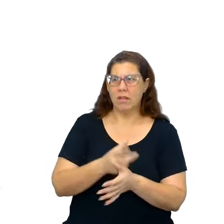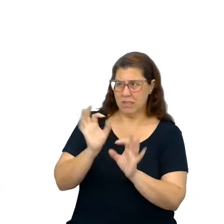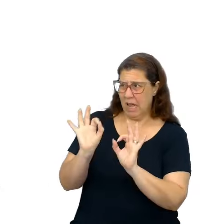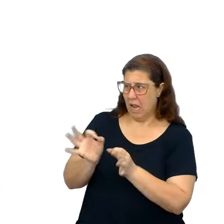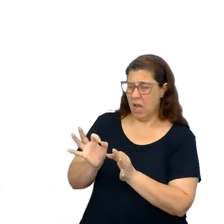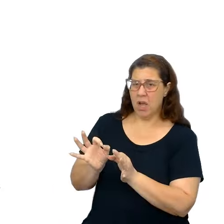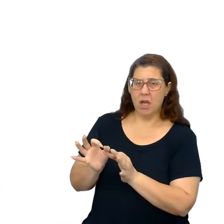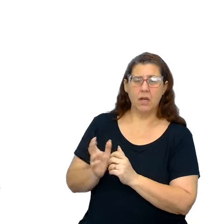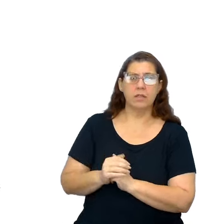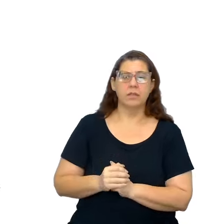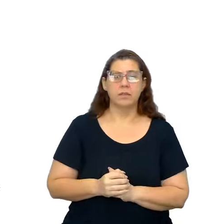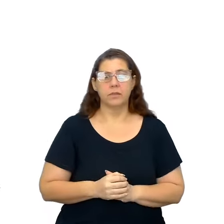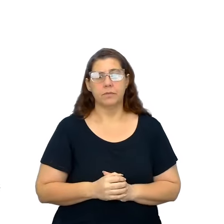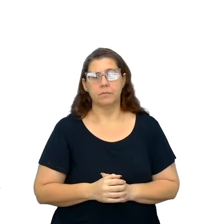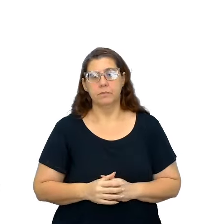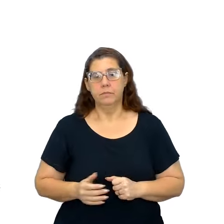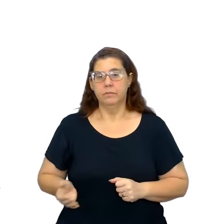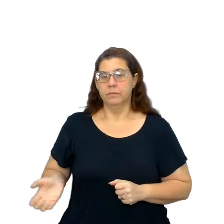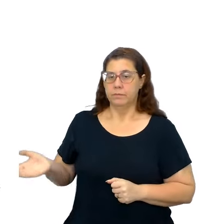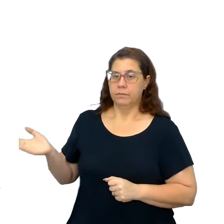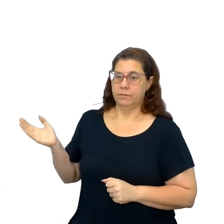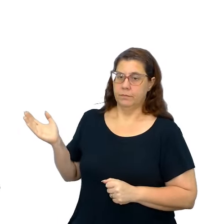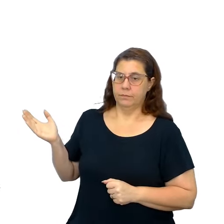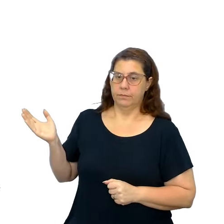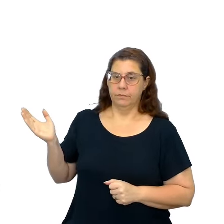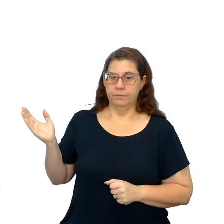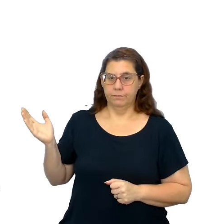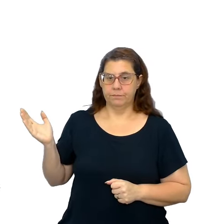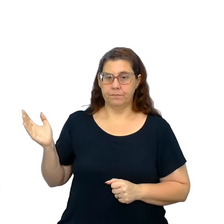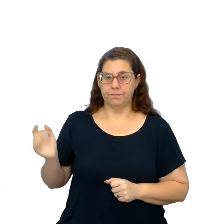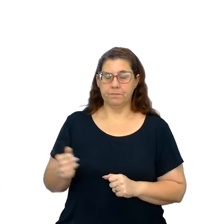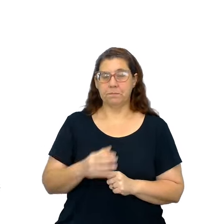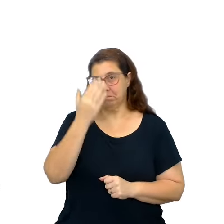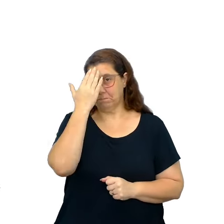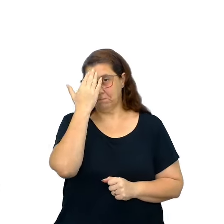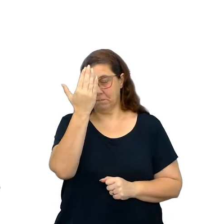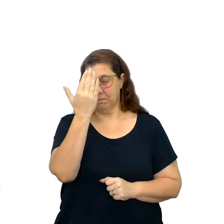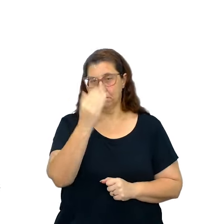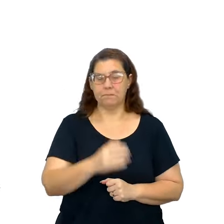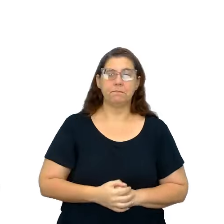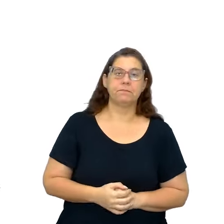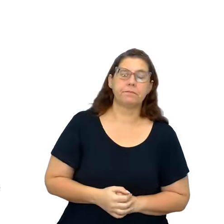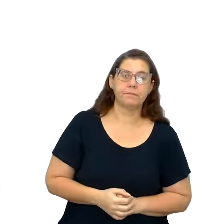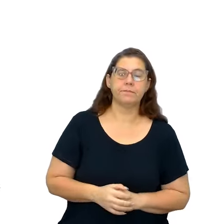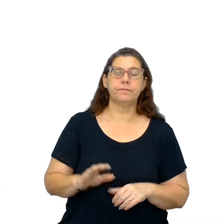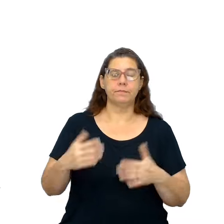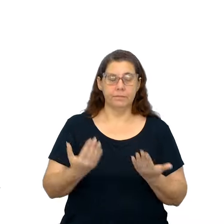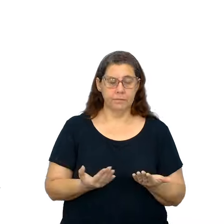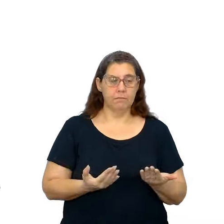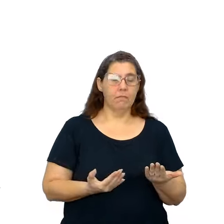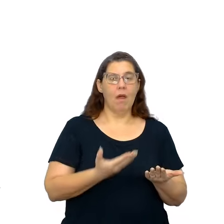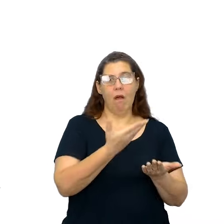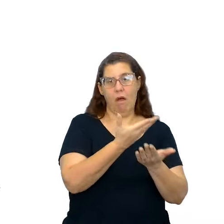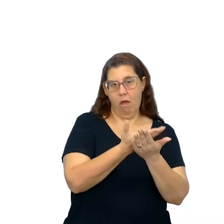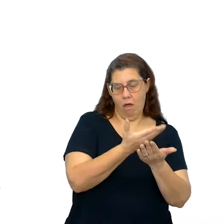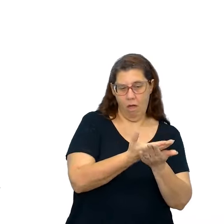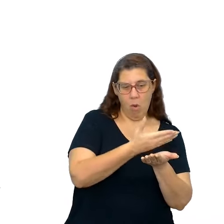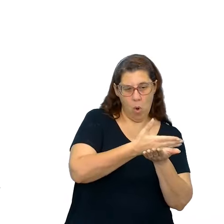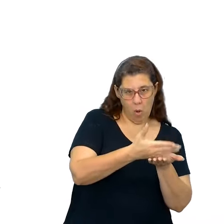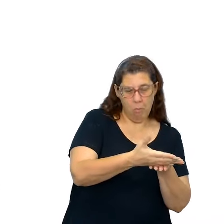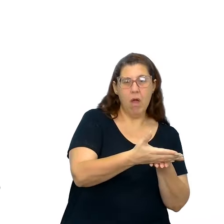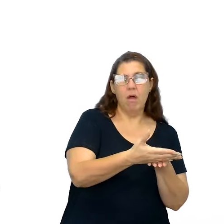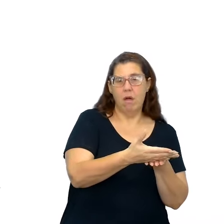mesmo? Algebrização... É isso mesmo, Fábio. Obrigado. E então, nas primeiras aulas, seria o